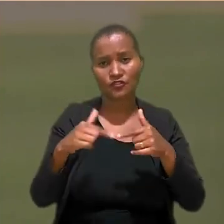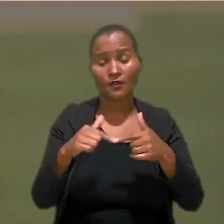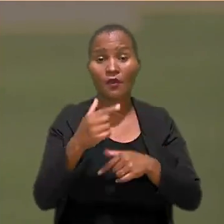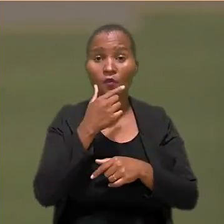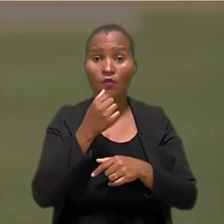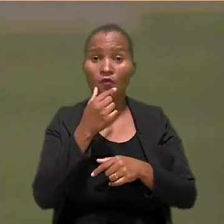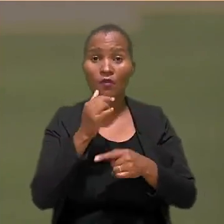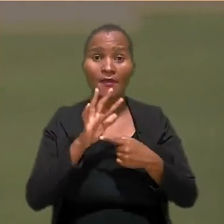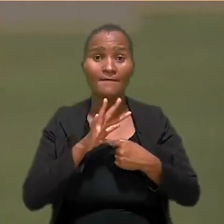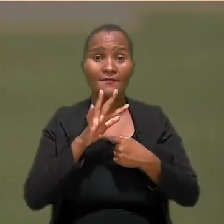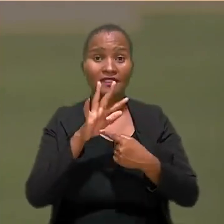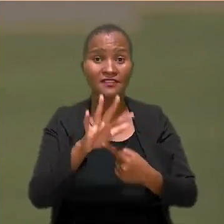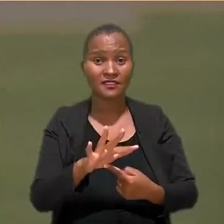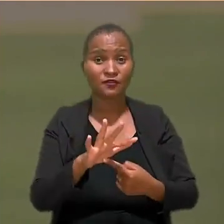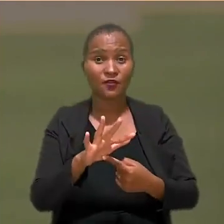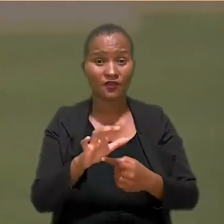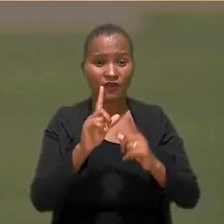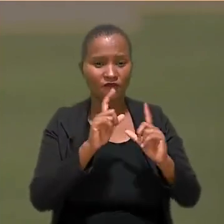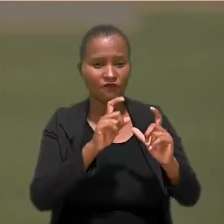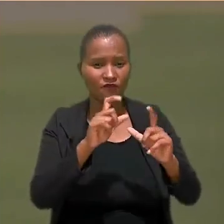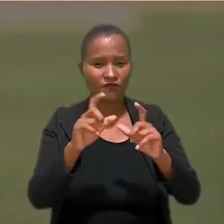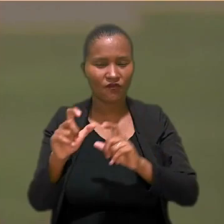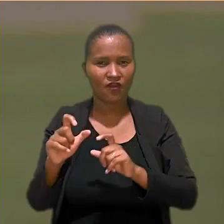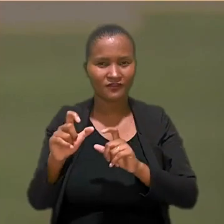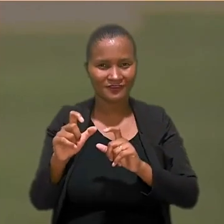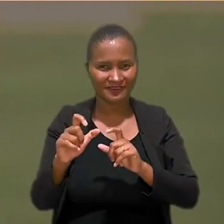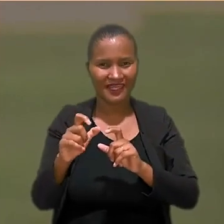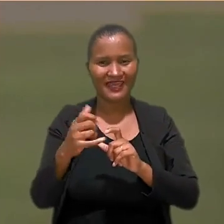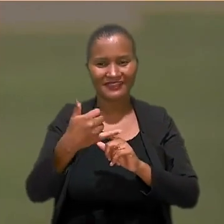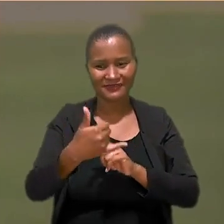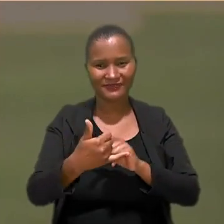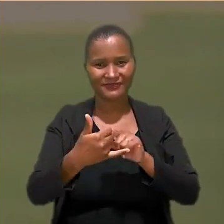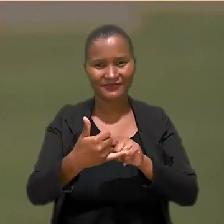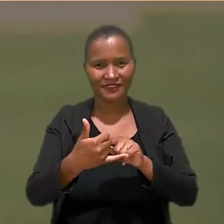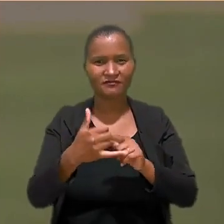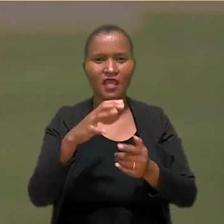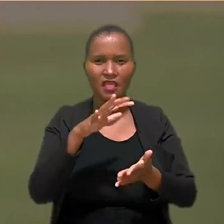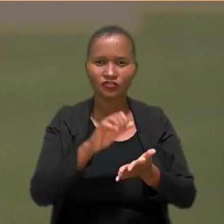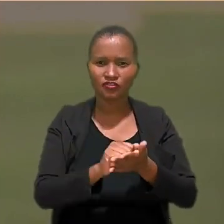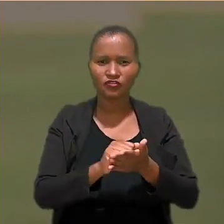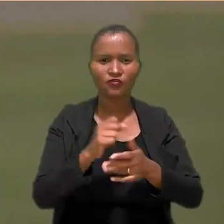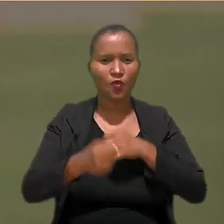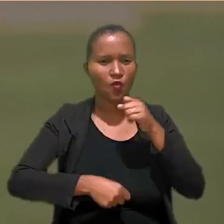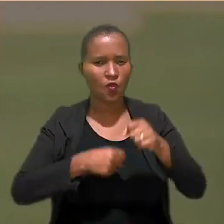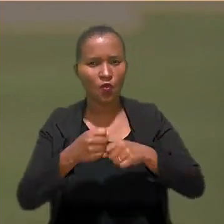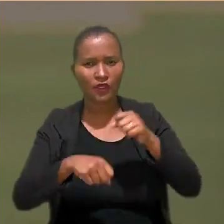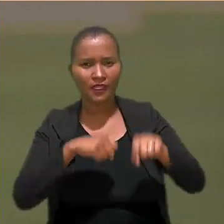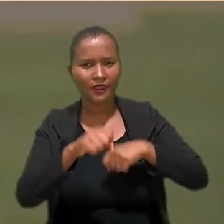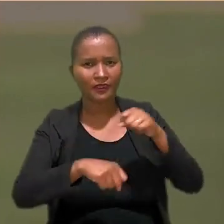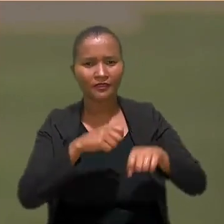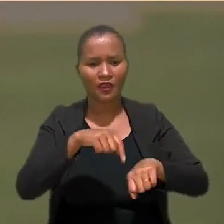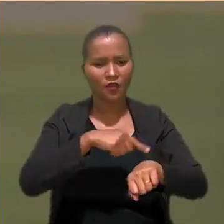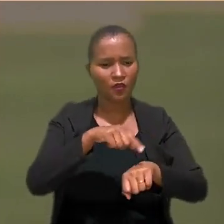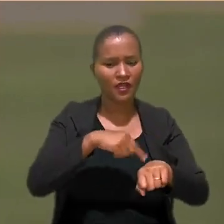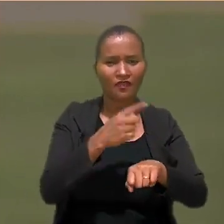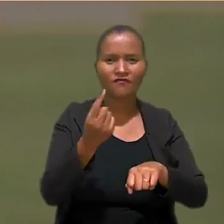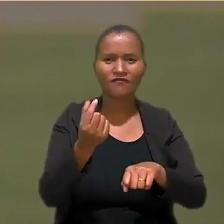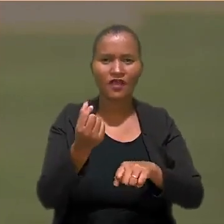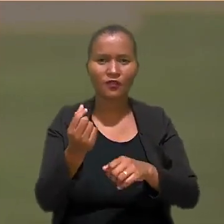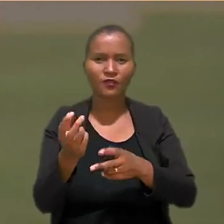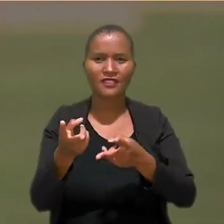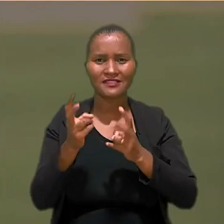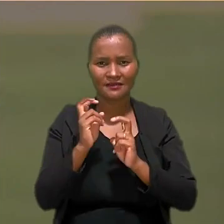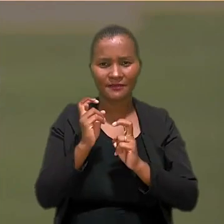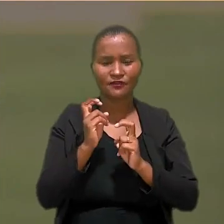o rapaz apresentou capturas de tela com os registros das corridas, horários e valores recebidos via